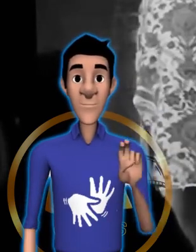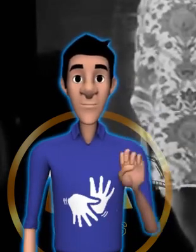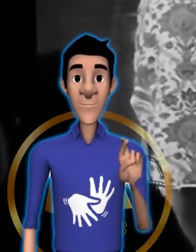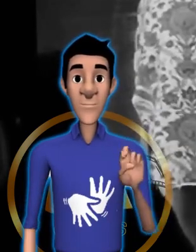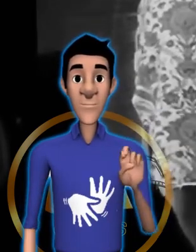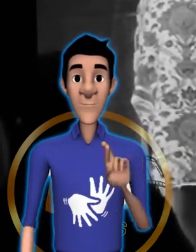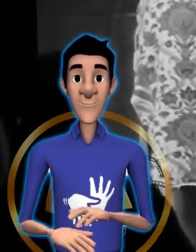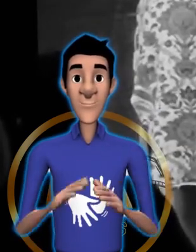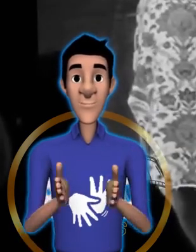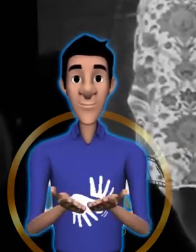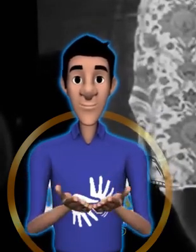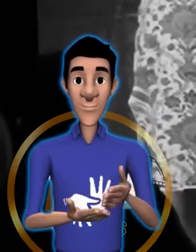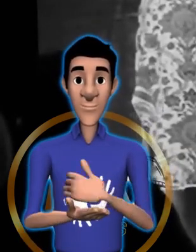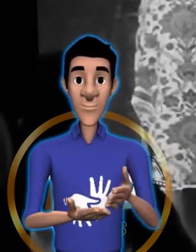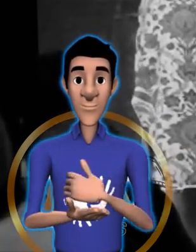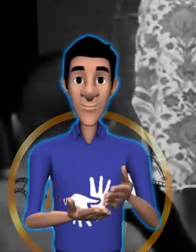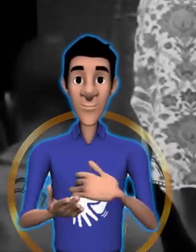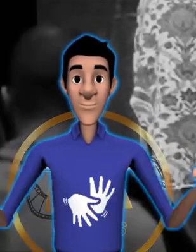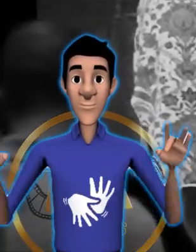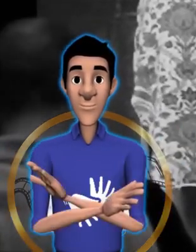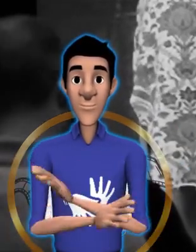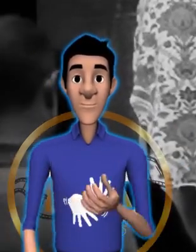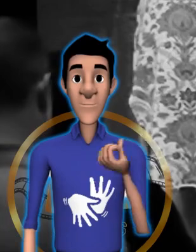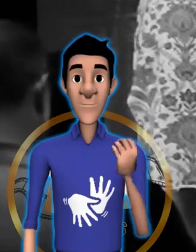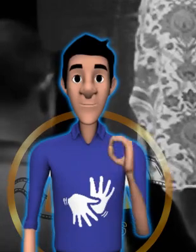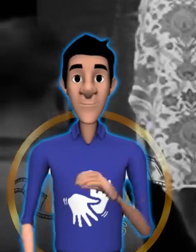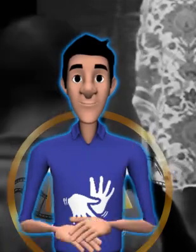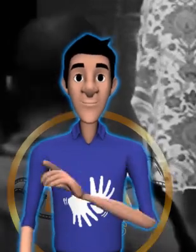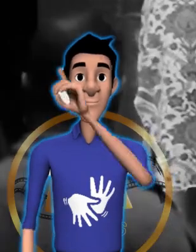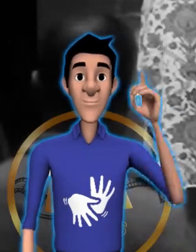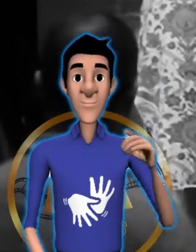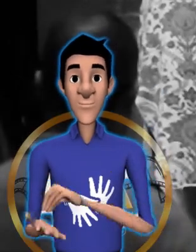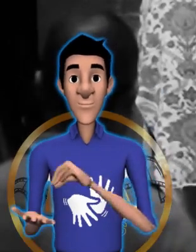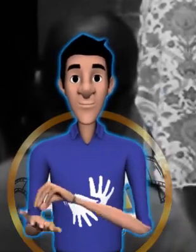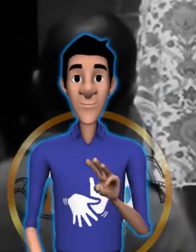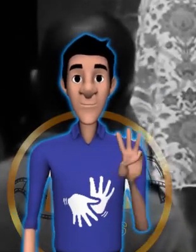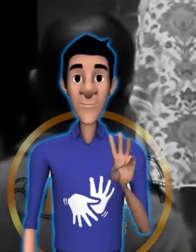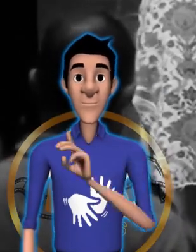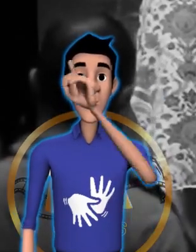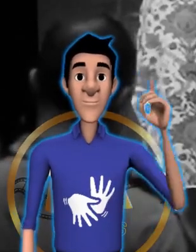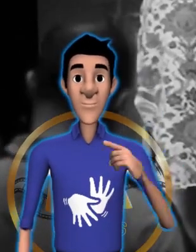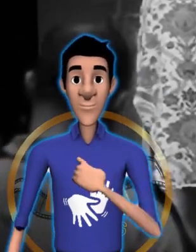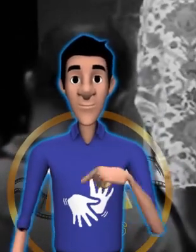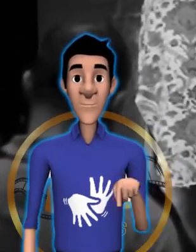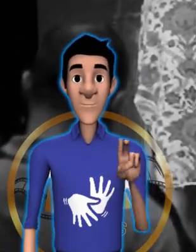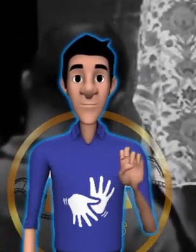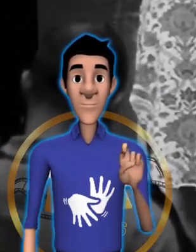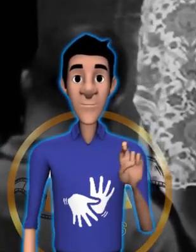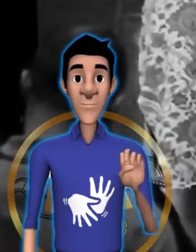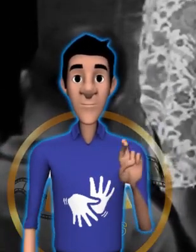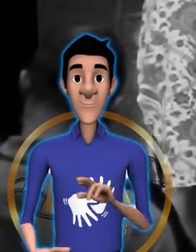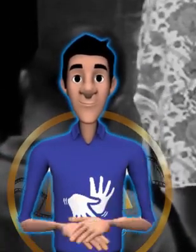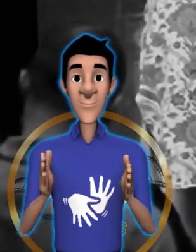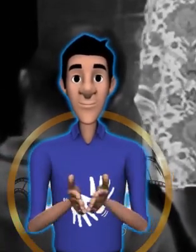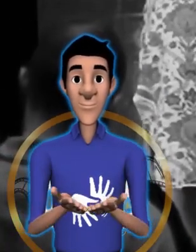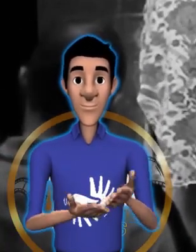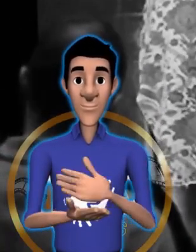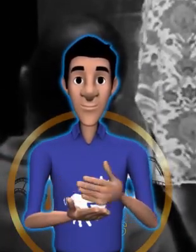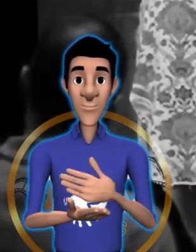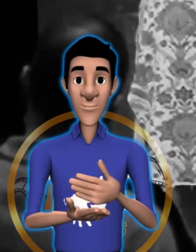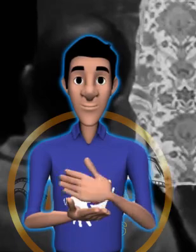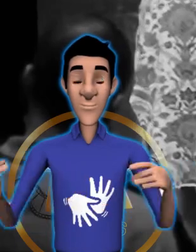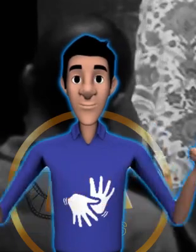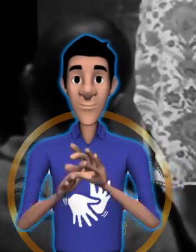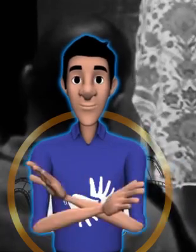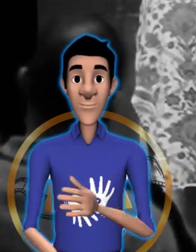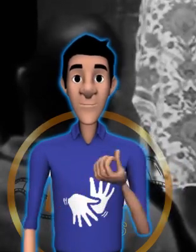sua vida tá muito pesado, pergunta o que você vai fazer com isso, que ele vai te responder. E não é o Pablo, não